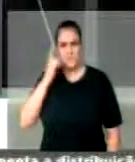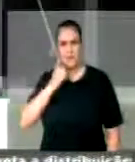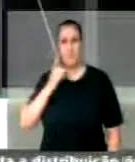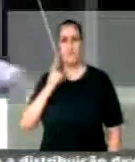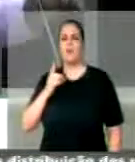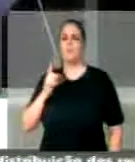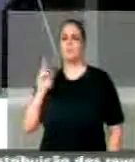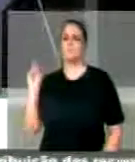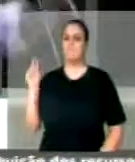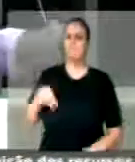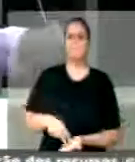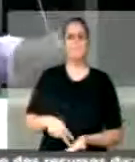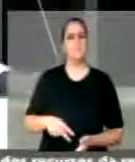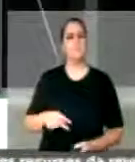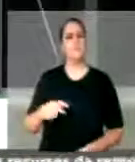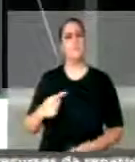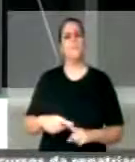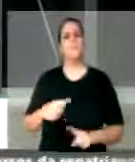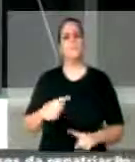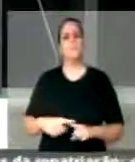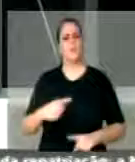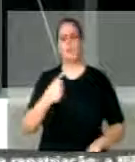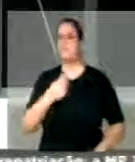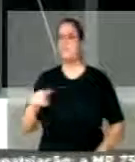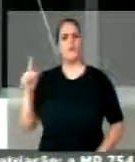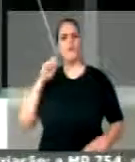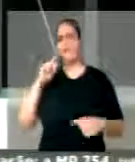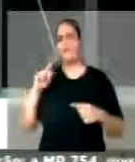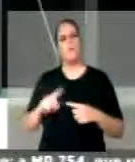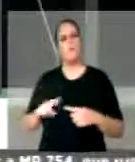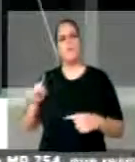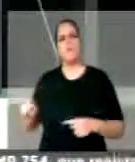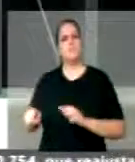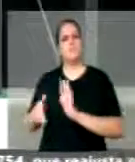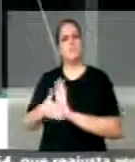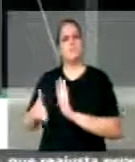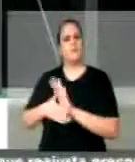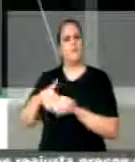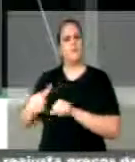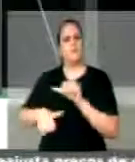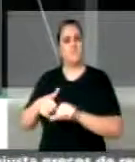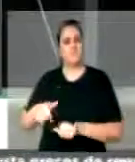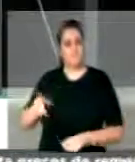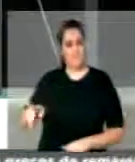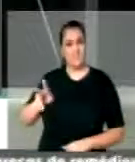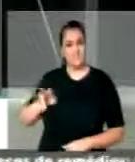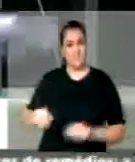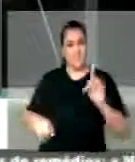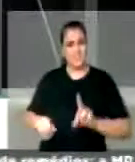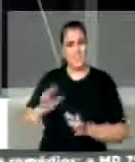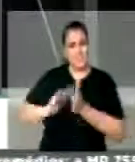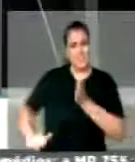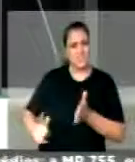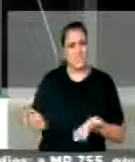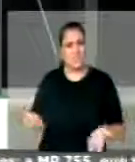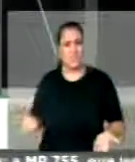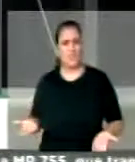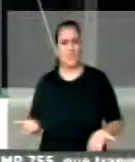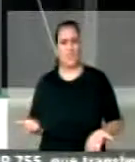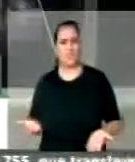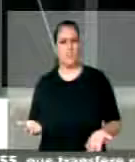que nós não concordamos com essas reformas. Elas não só tiram direitos, elas podem